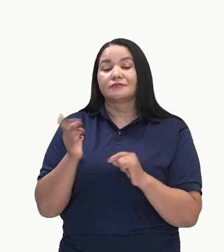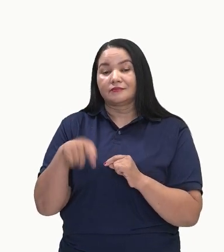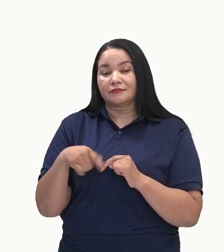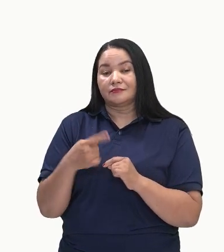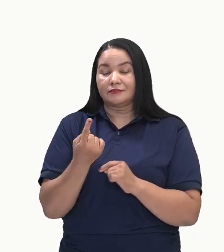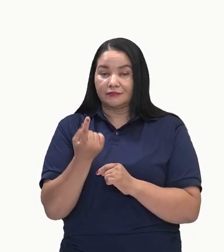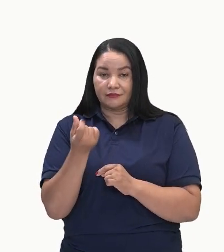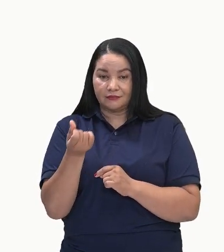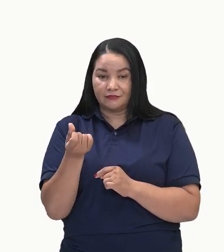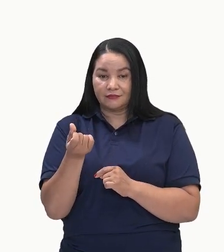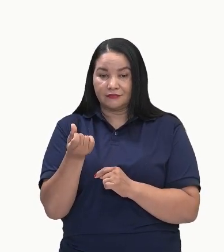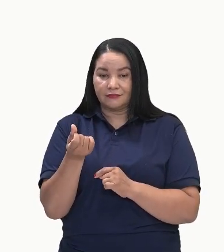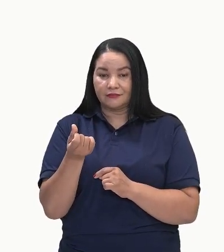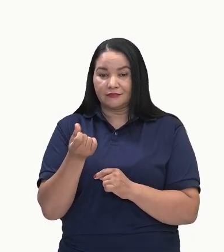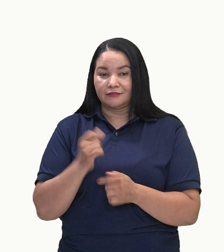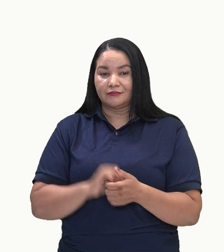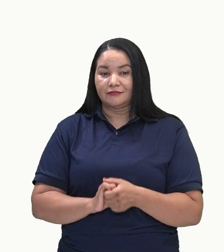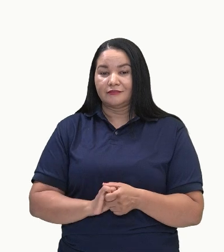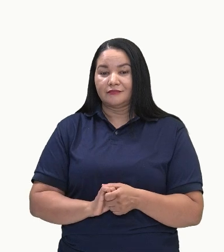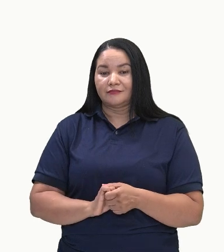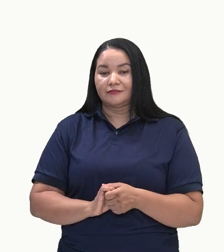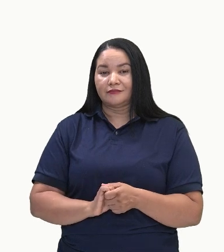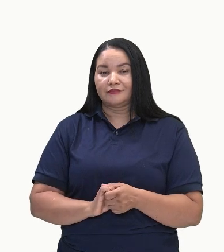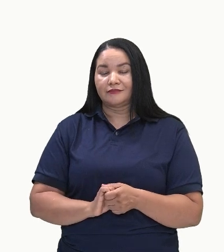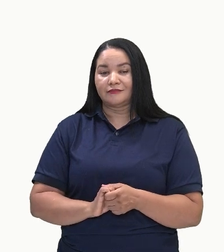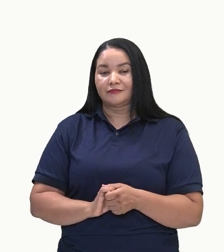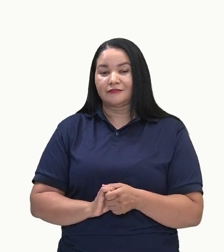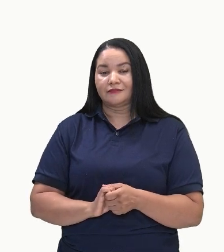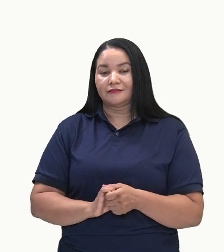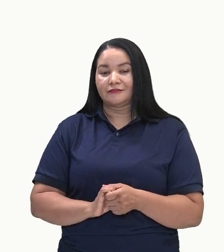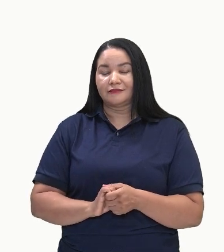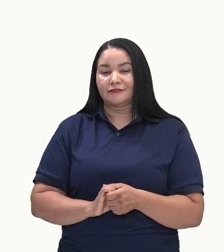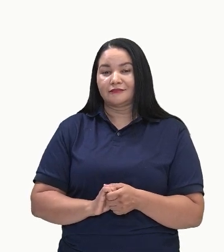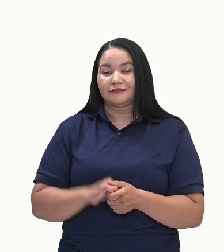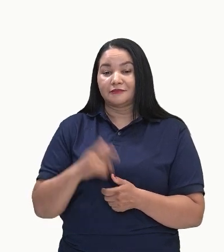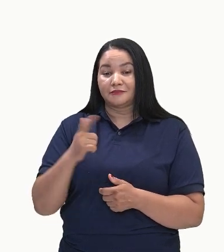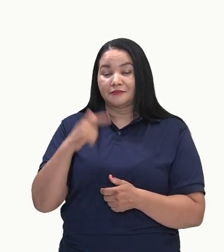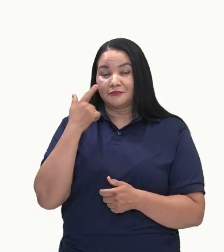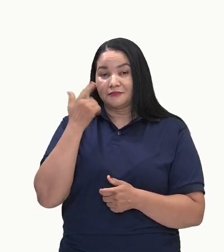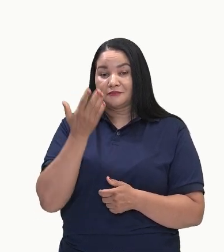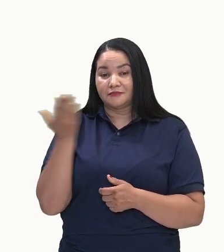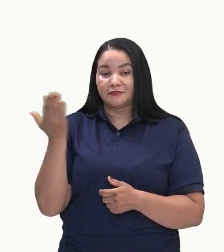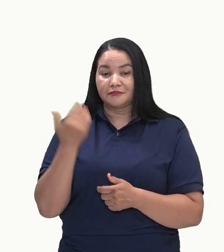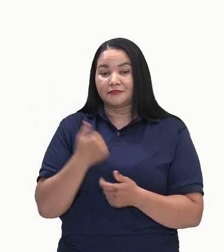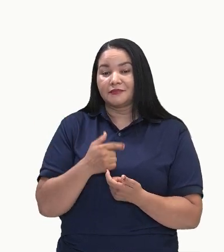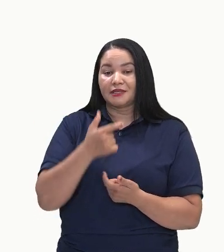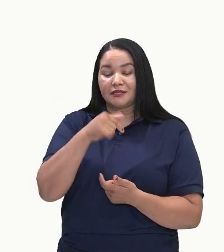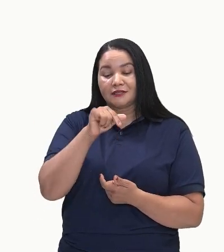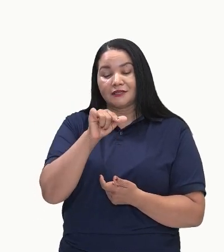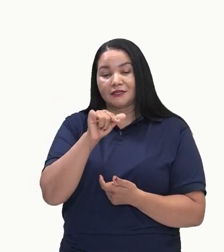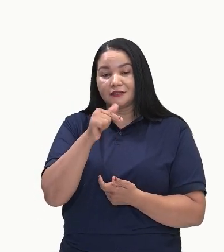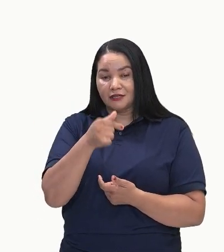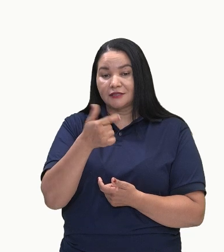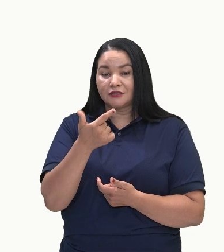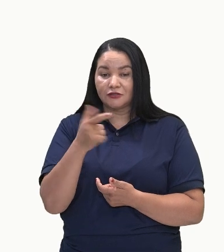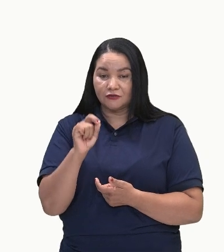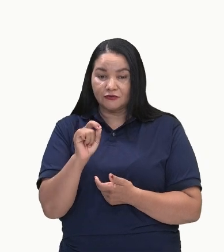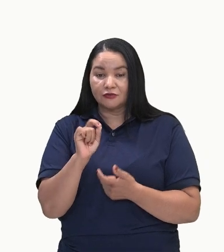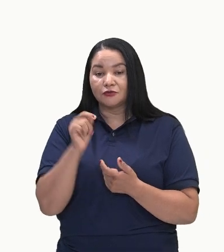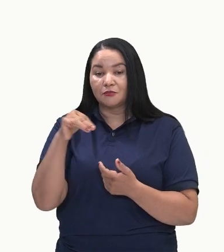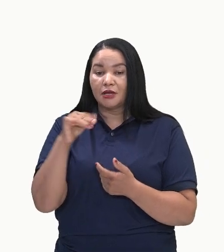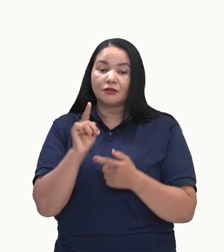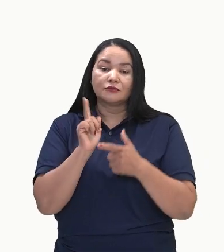16. 16 não, perdão. 96 metros. Tá legal? E aí, alunos, quando eu fizer